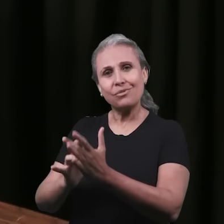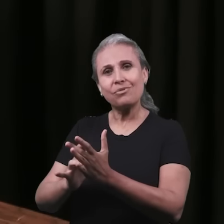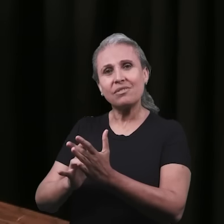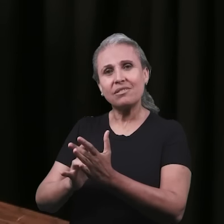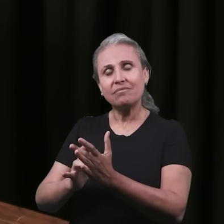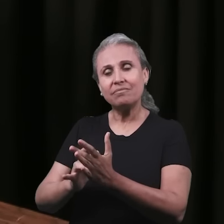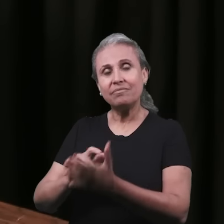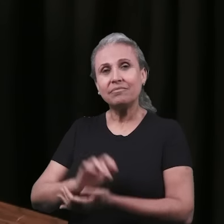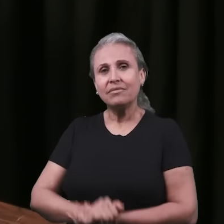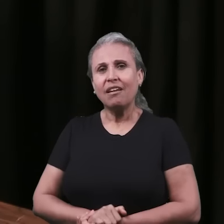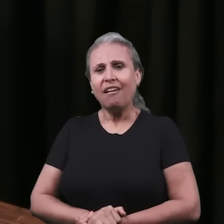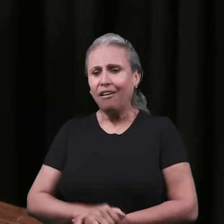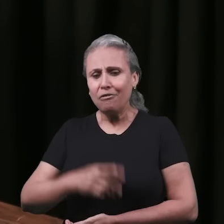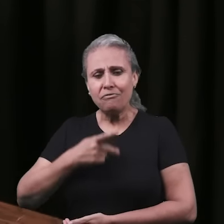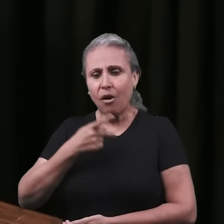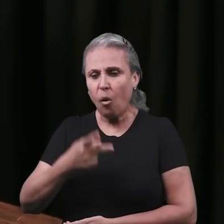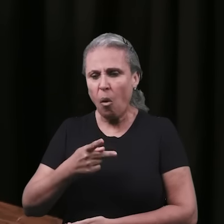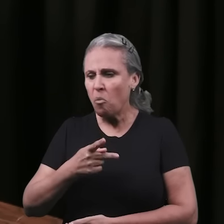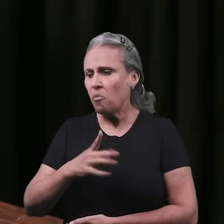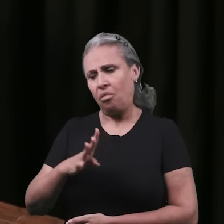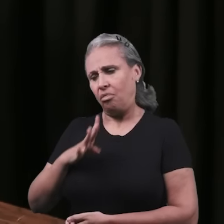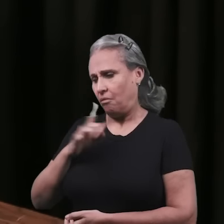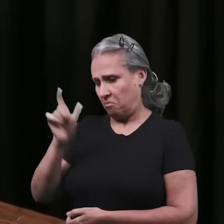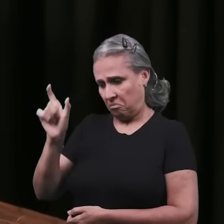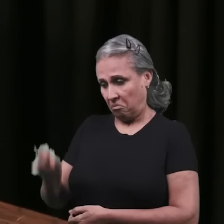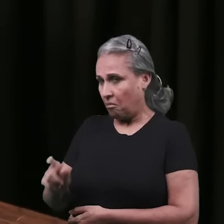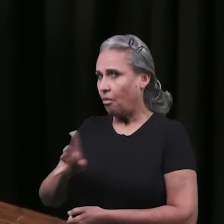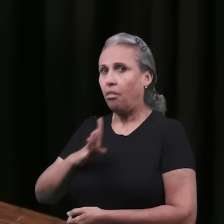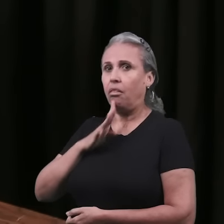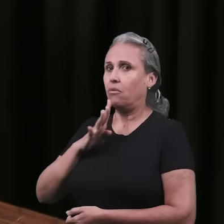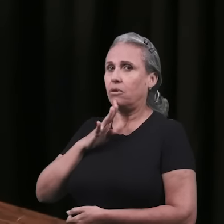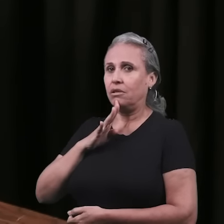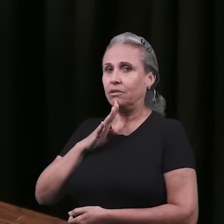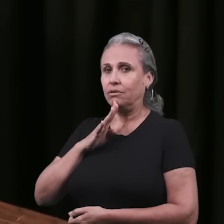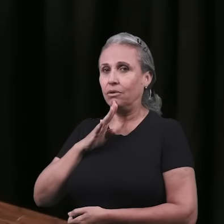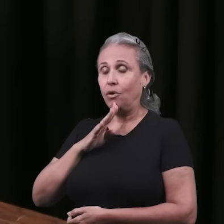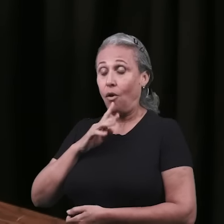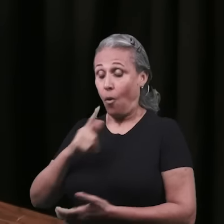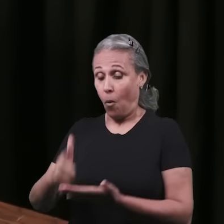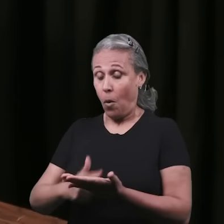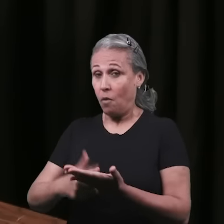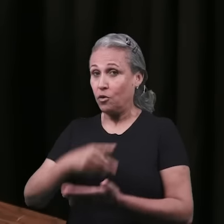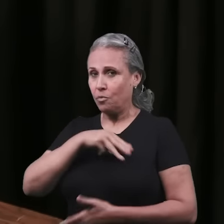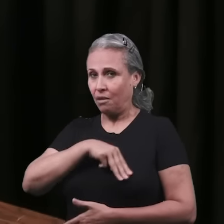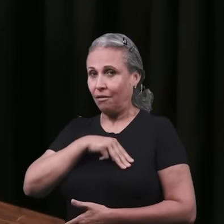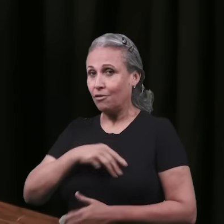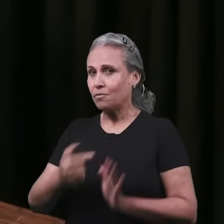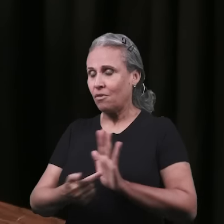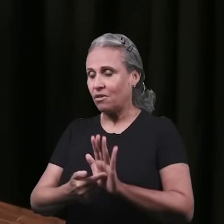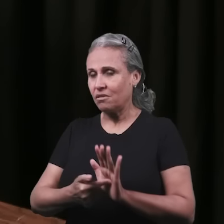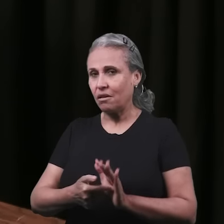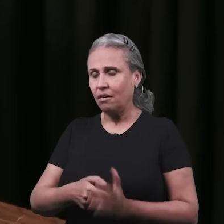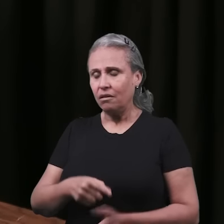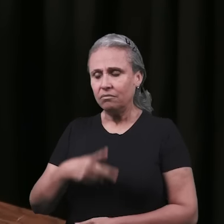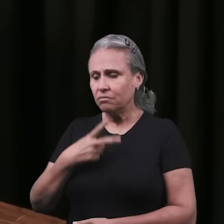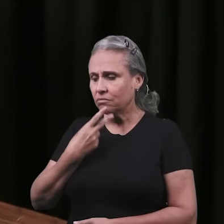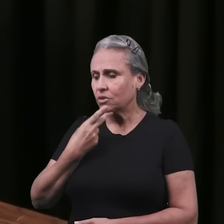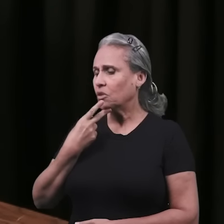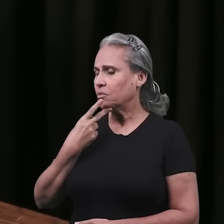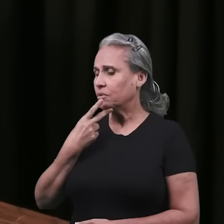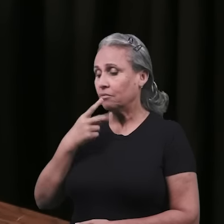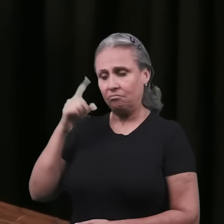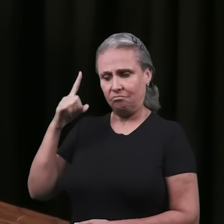Ele assegurou ali com convicção não conhecê-lo. Mateus menciona isso. Mas quando ele olha para